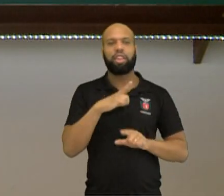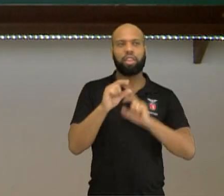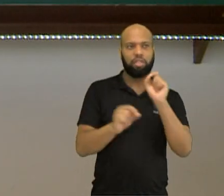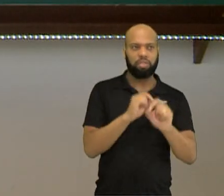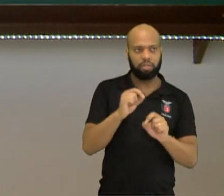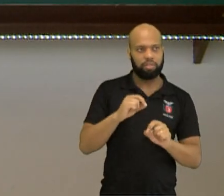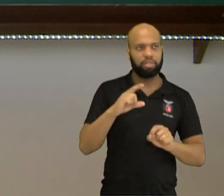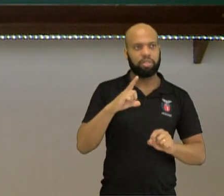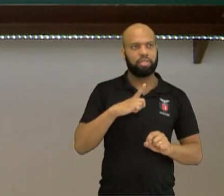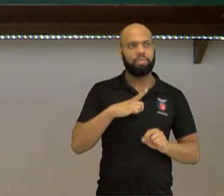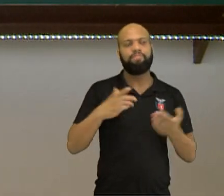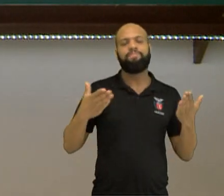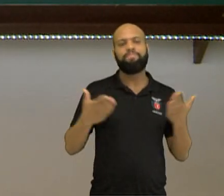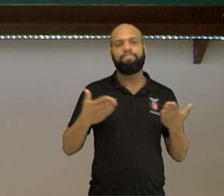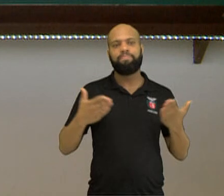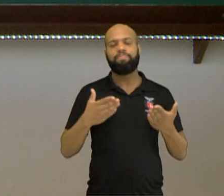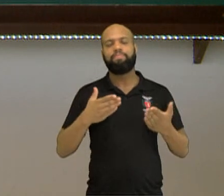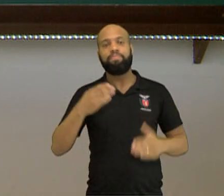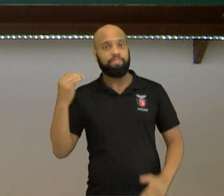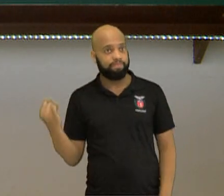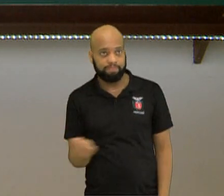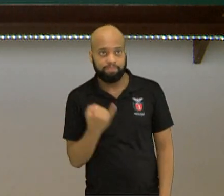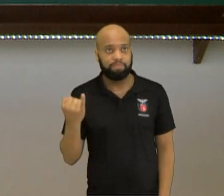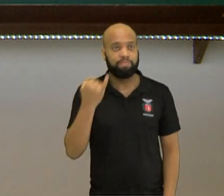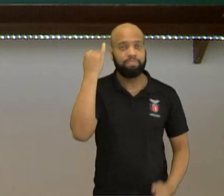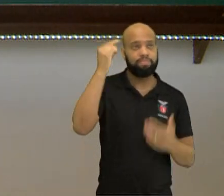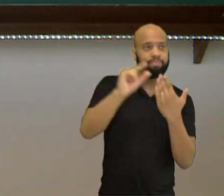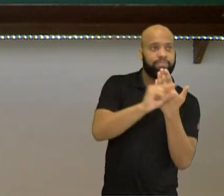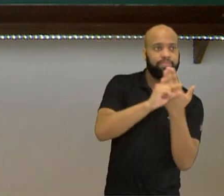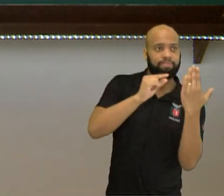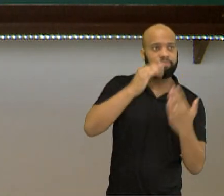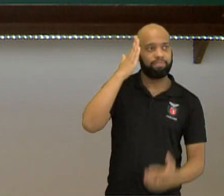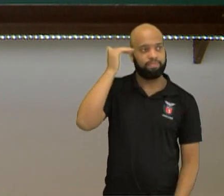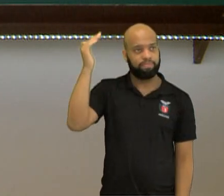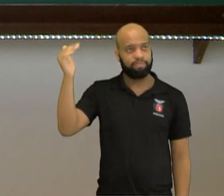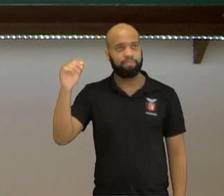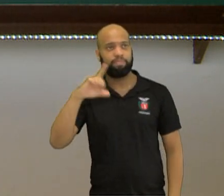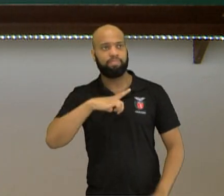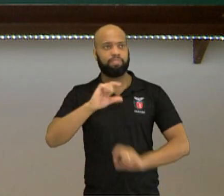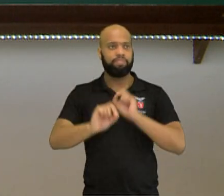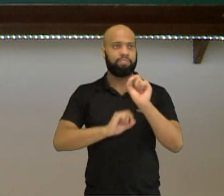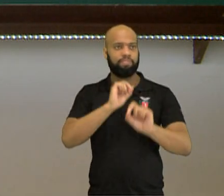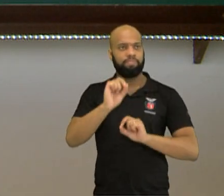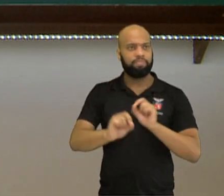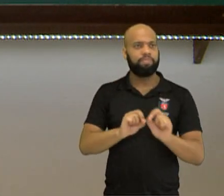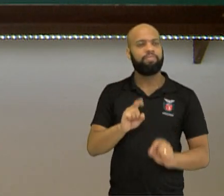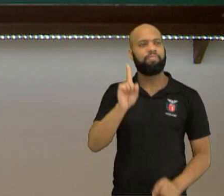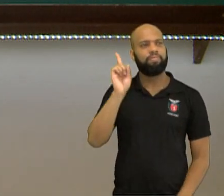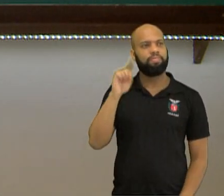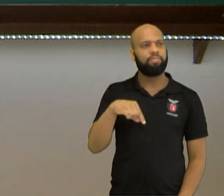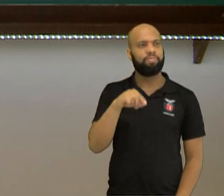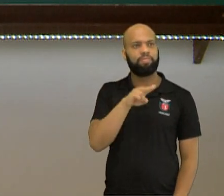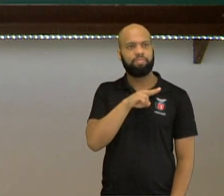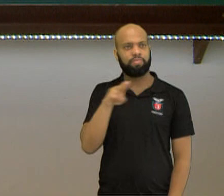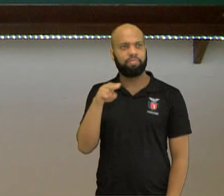nós temos, né, um importante autor, foi o que mais se destacou, que foi